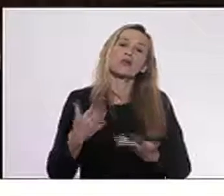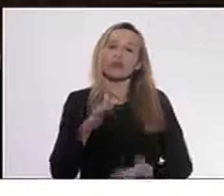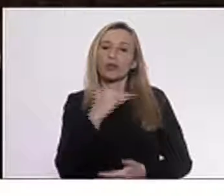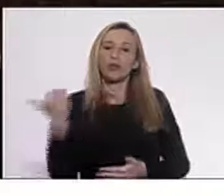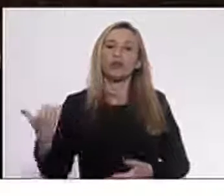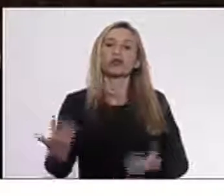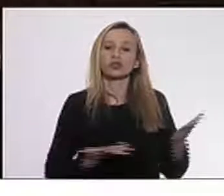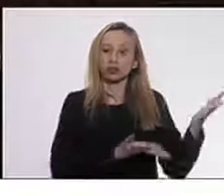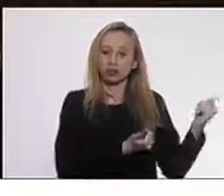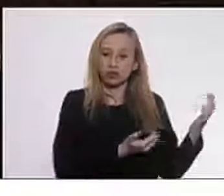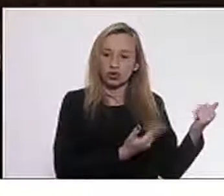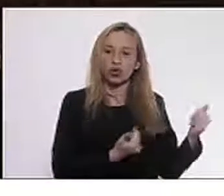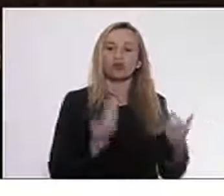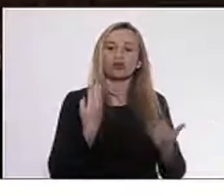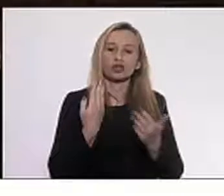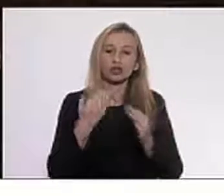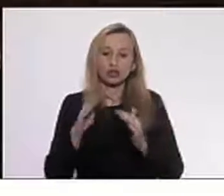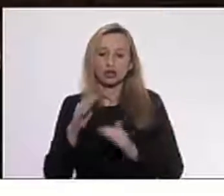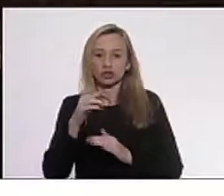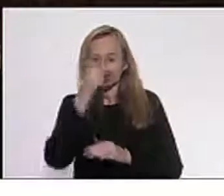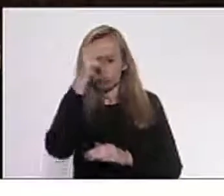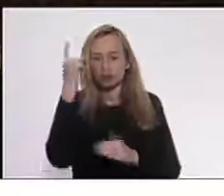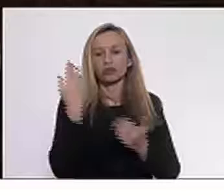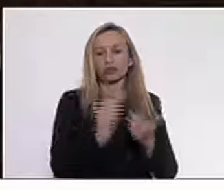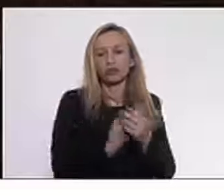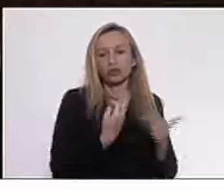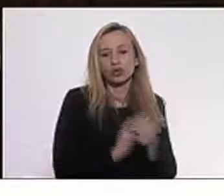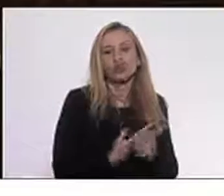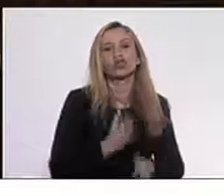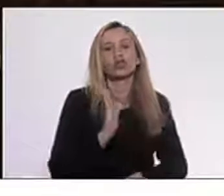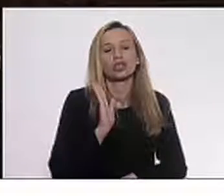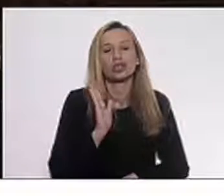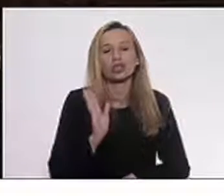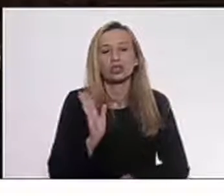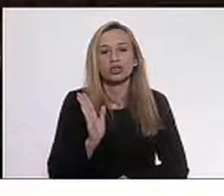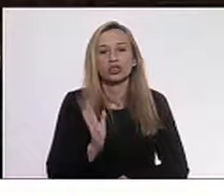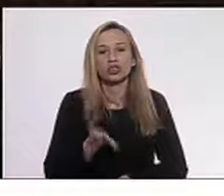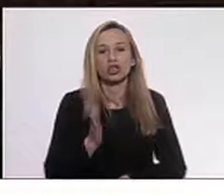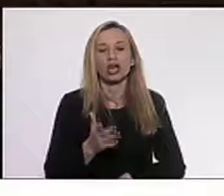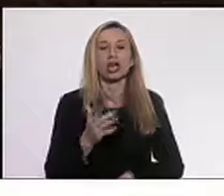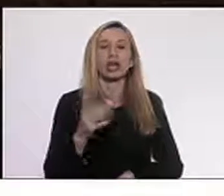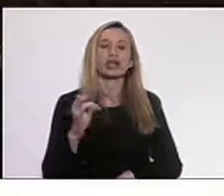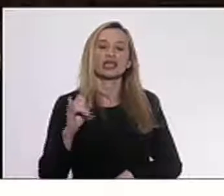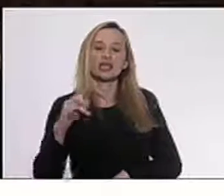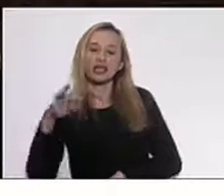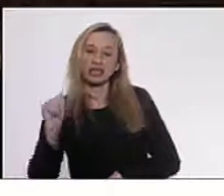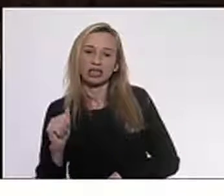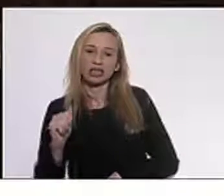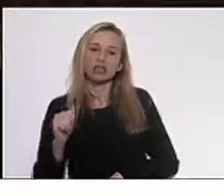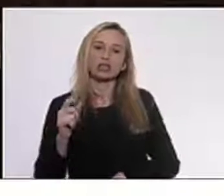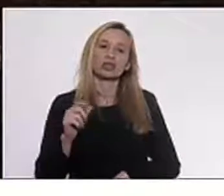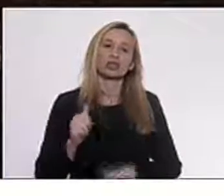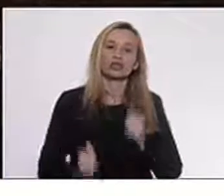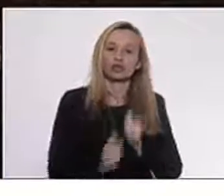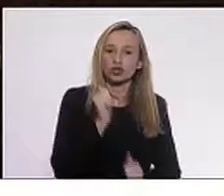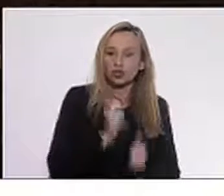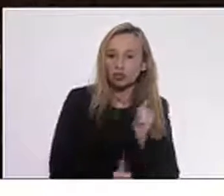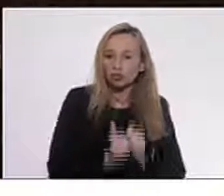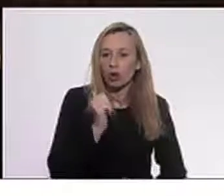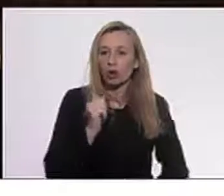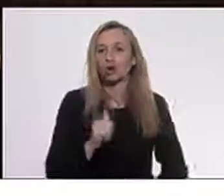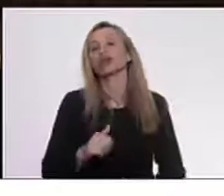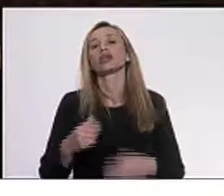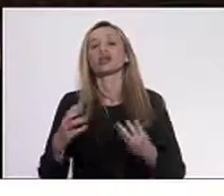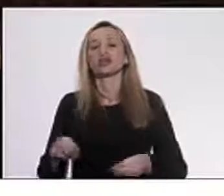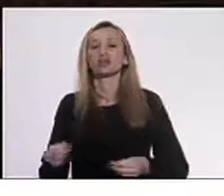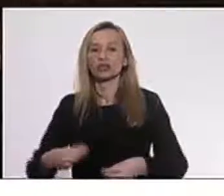daquele jovem estudante, já um promissor atleta do futsal, que viria a nos trazer